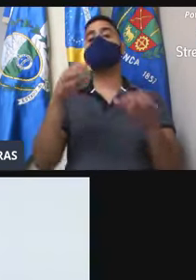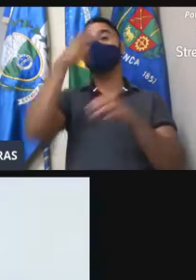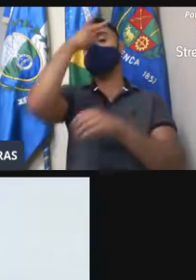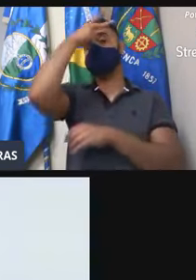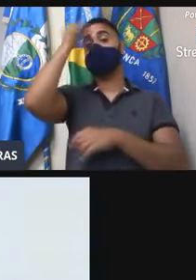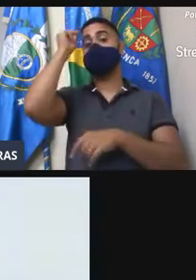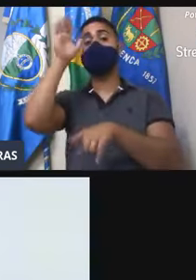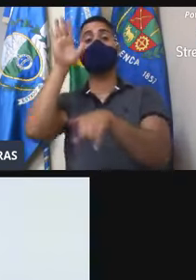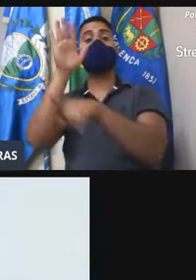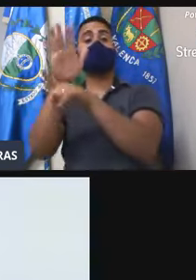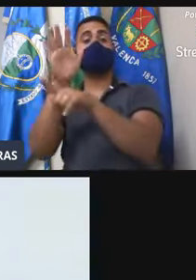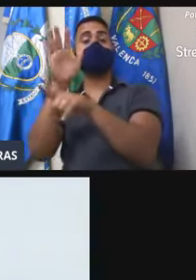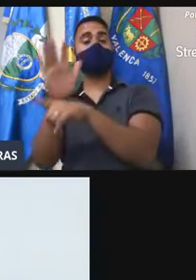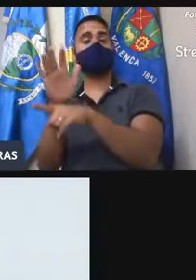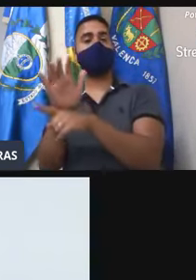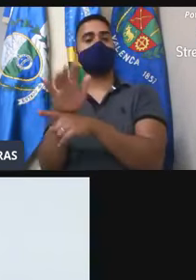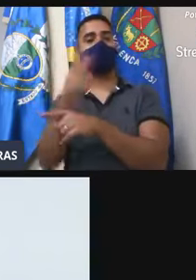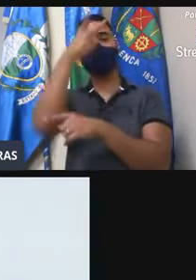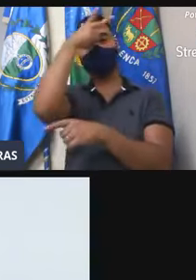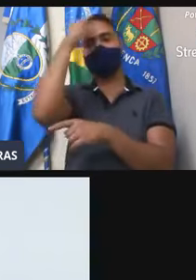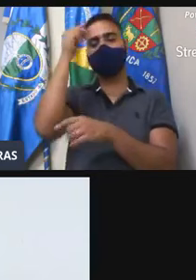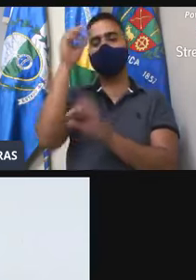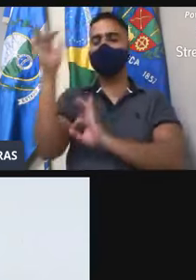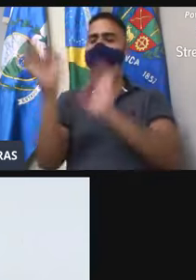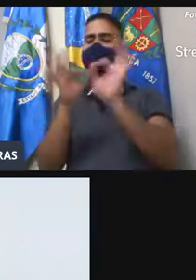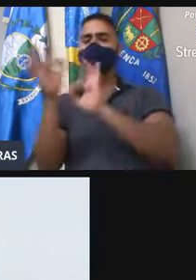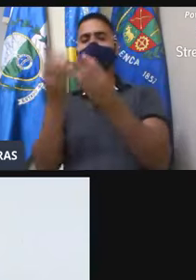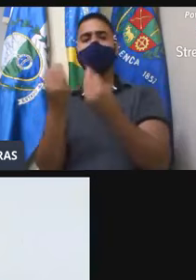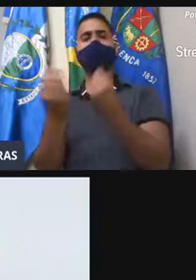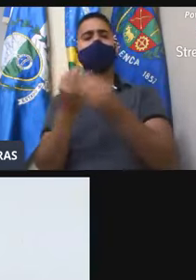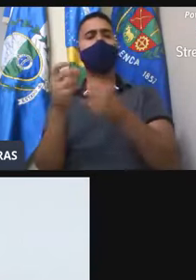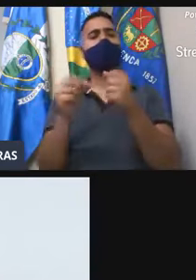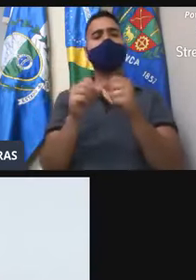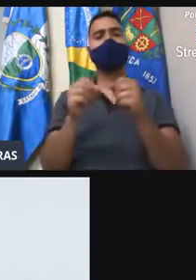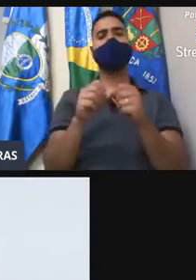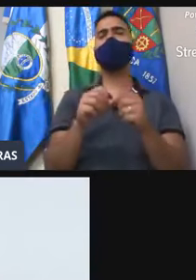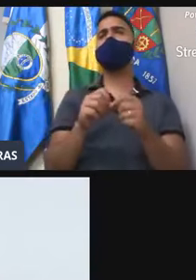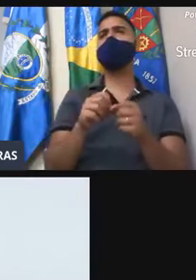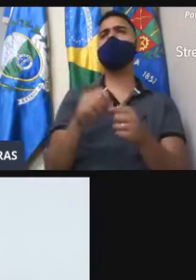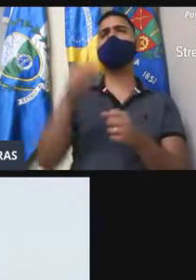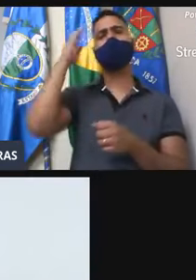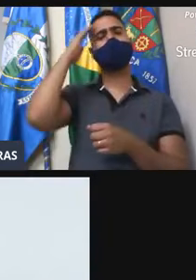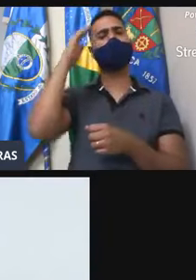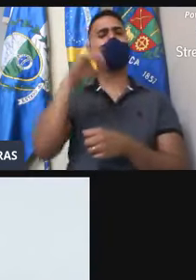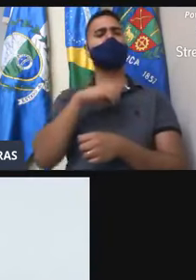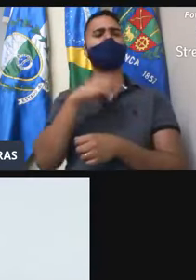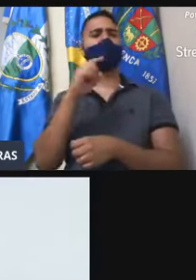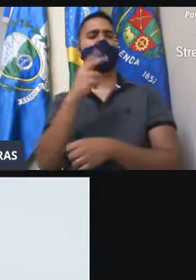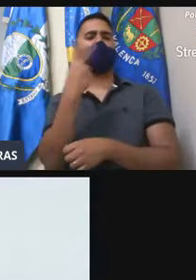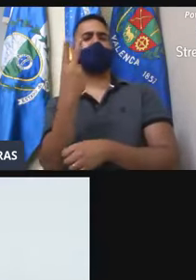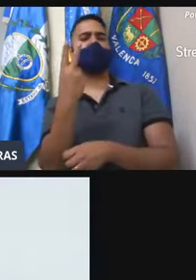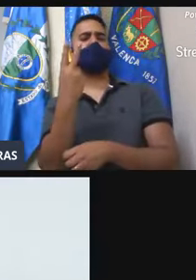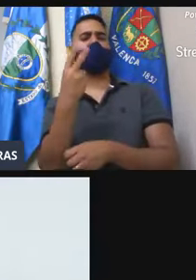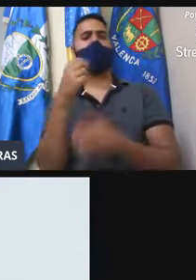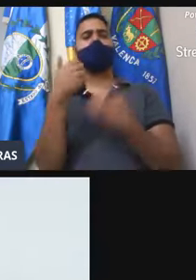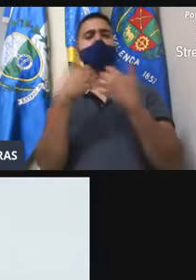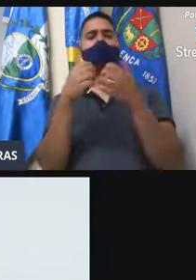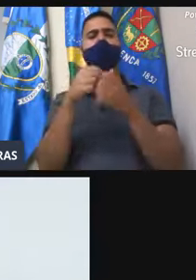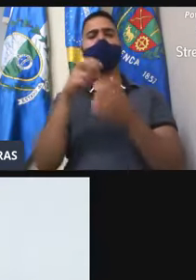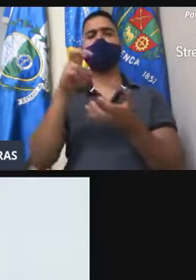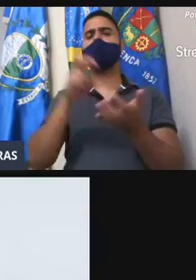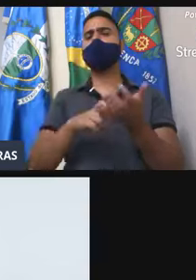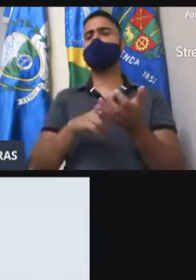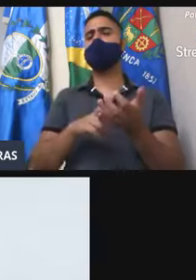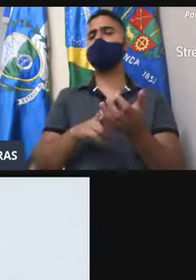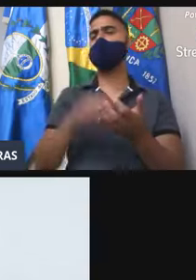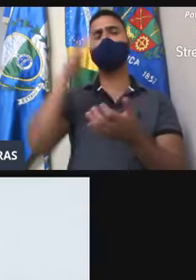que auxiliem o prefeito na parte técnica necessária. Será que só tem dois ônibus de manhã e um à noite em Santa Isabel? Eu não